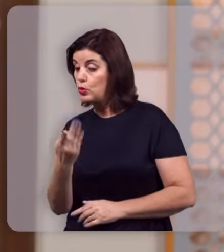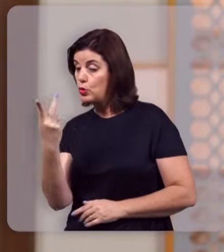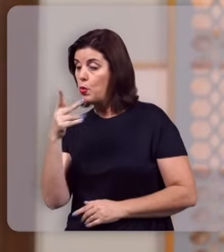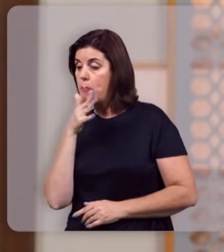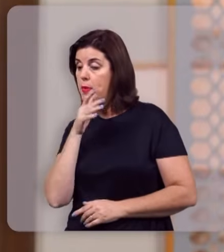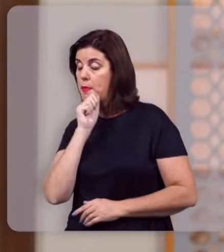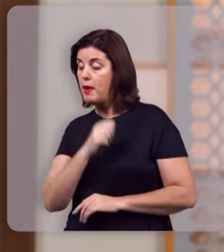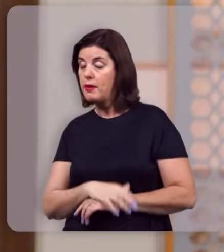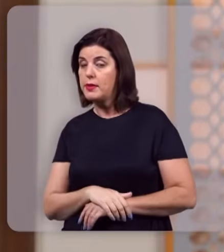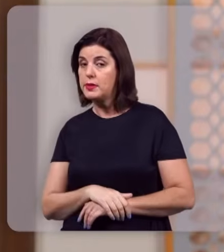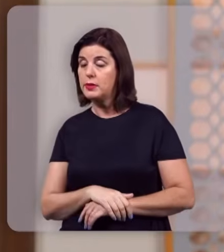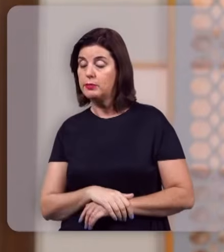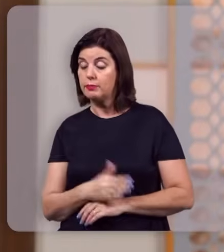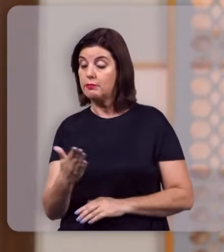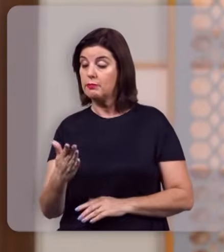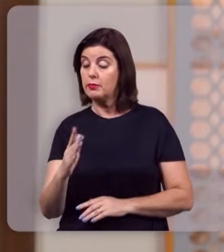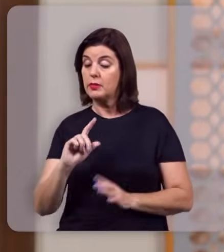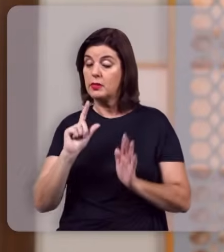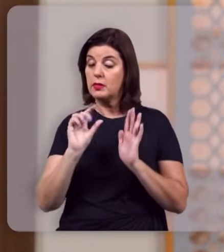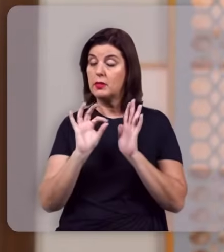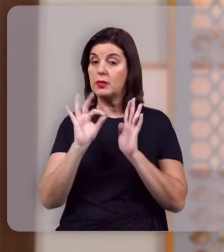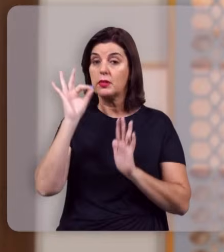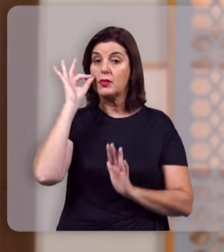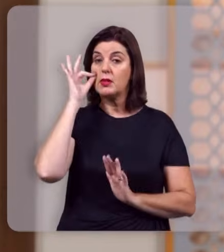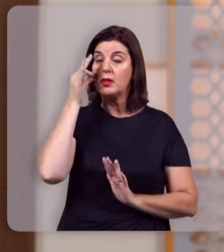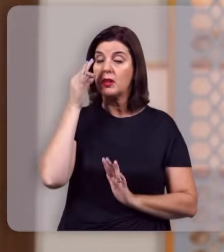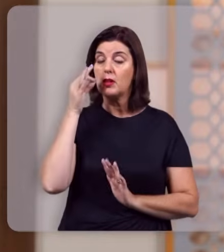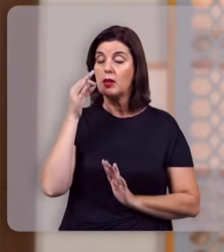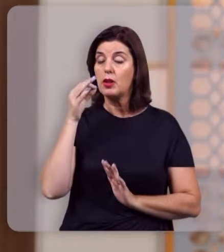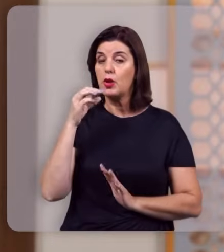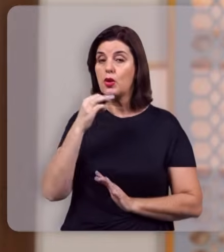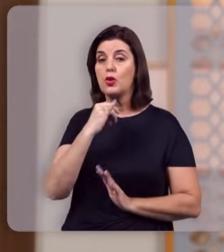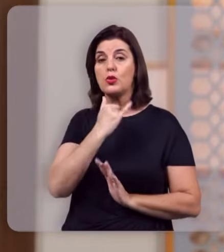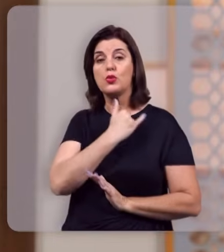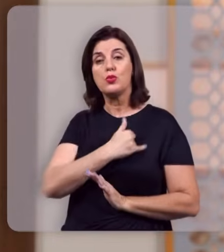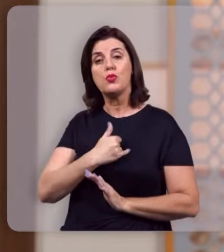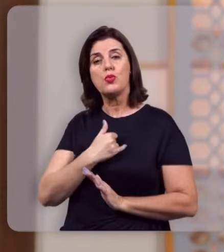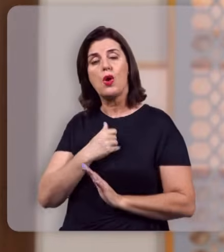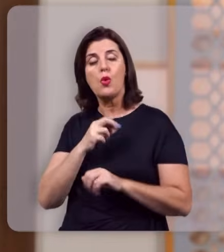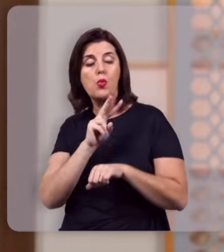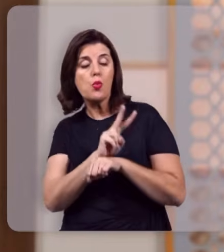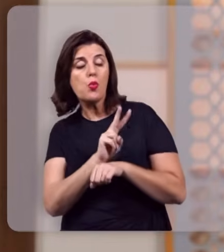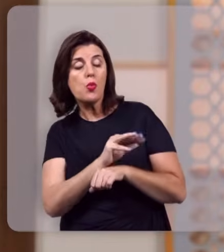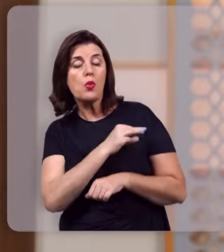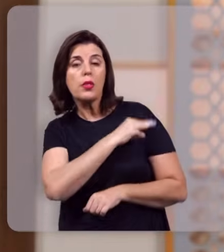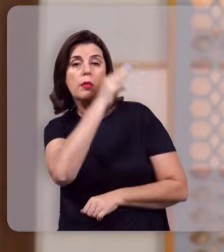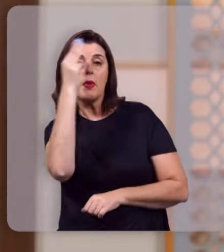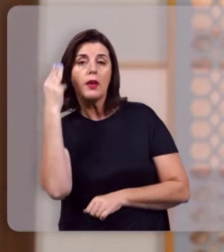mãe. E a partir desse momento, João pega Maria para cuidar dela.